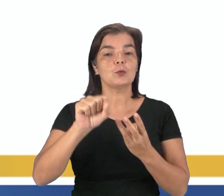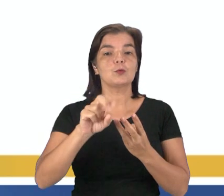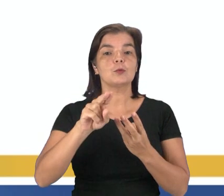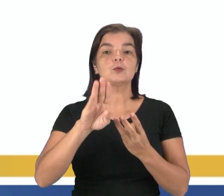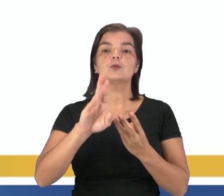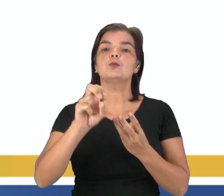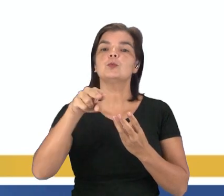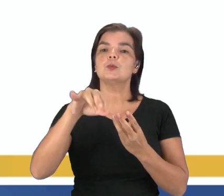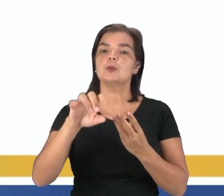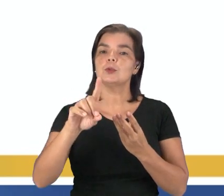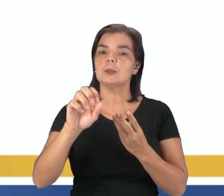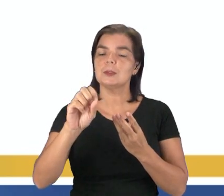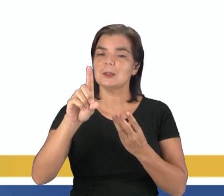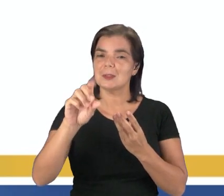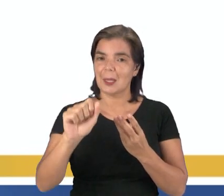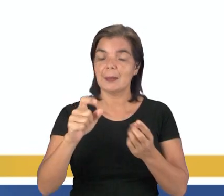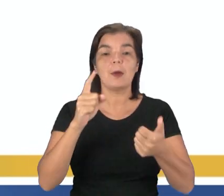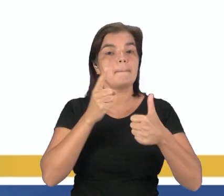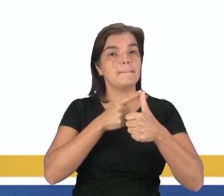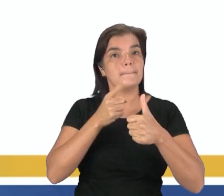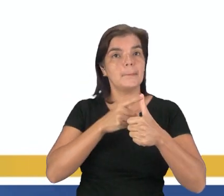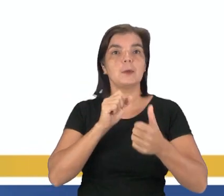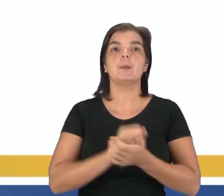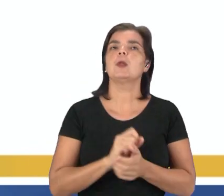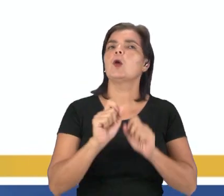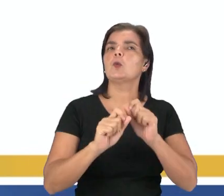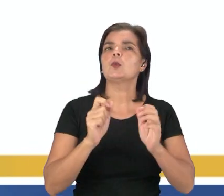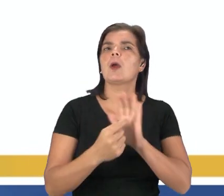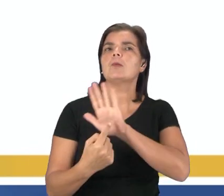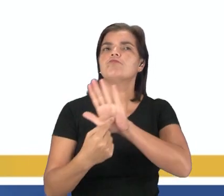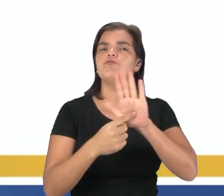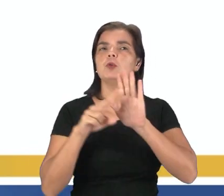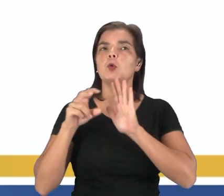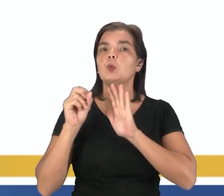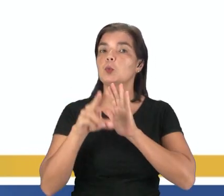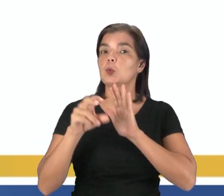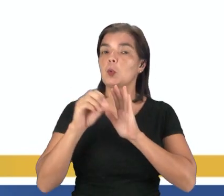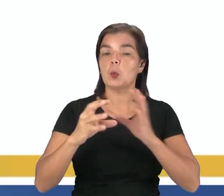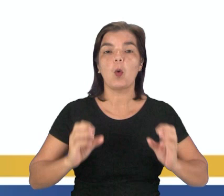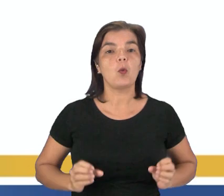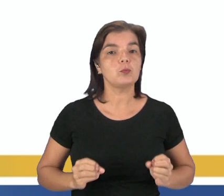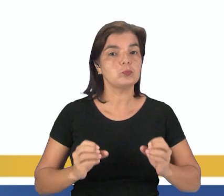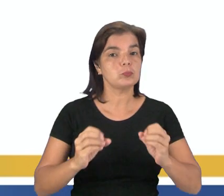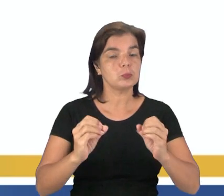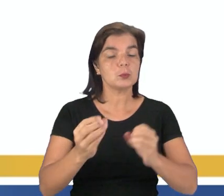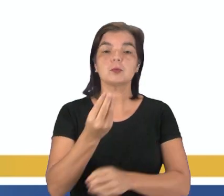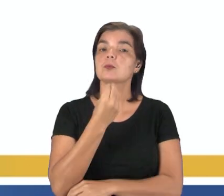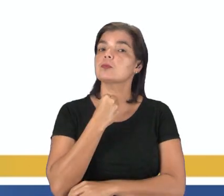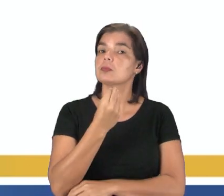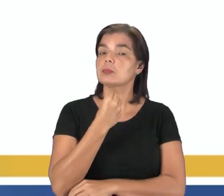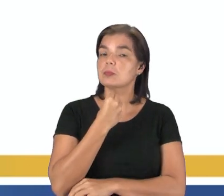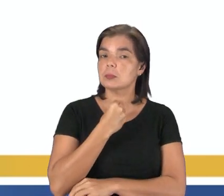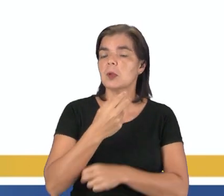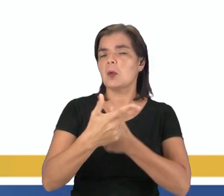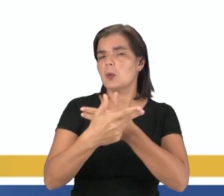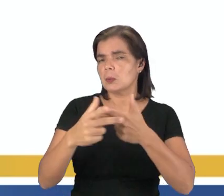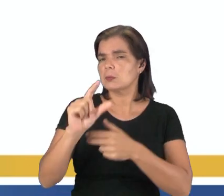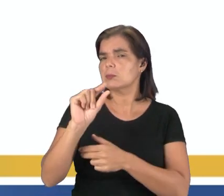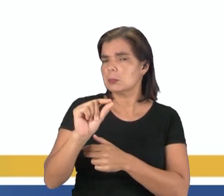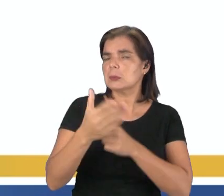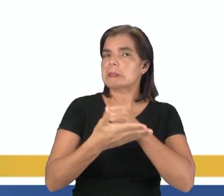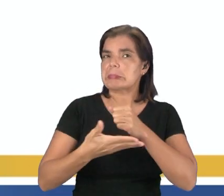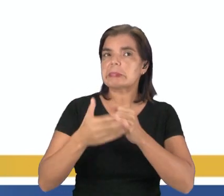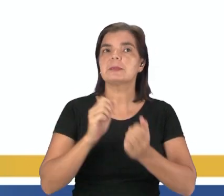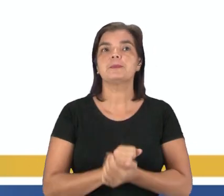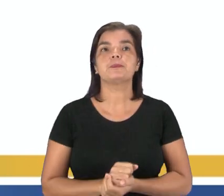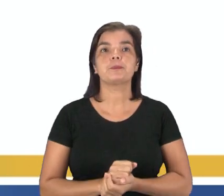de cada uma? Quando a gente fala da atenuada, é aquela que apresenta o vírus ou bactéria de forma enfraquecida, uma quantidade assim bem